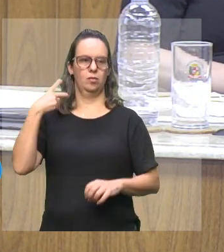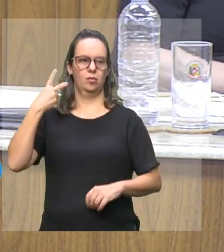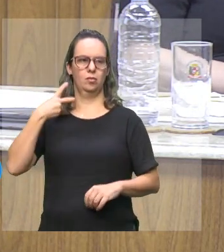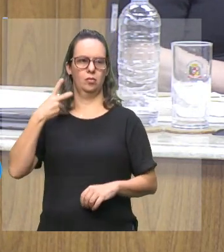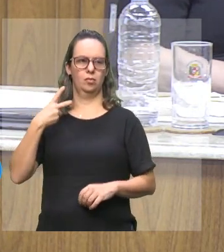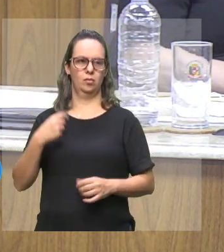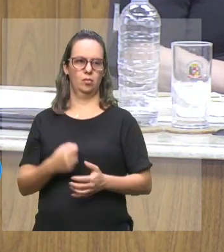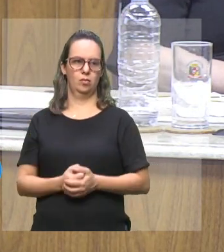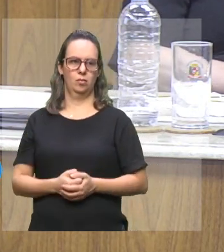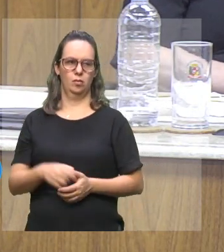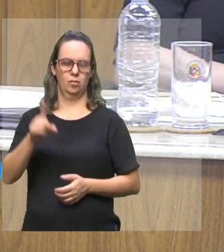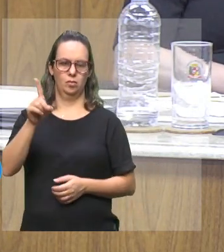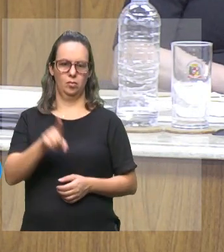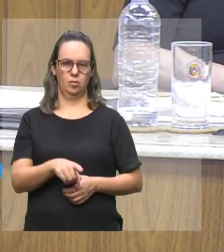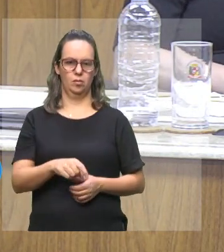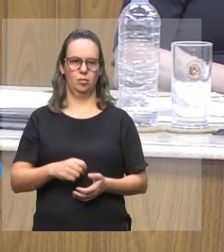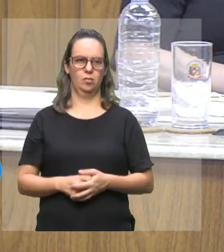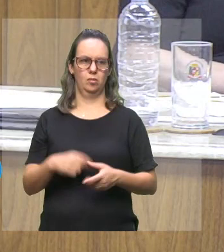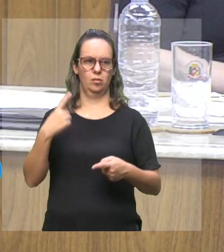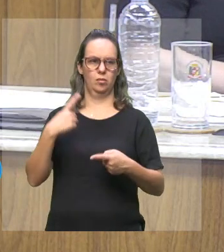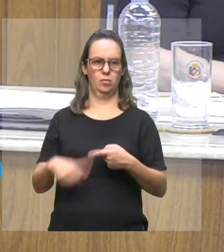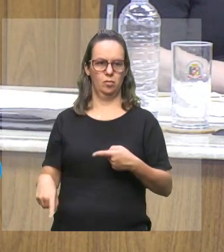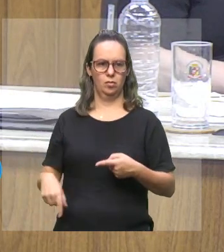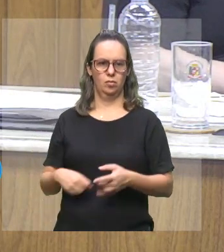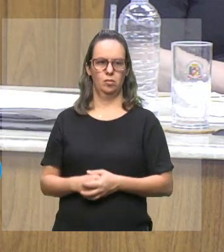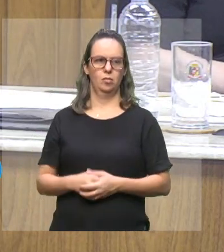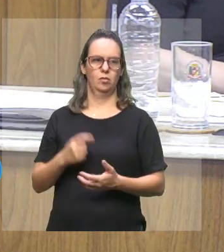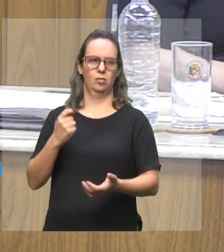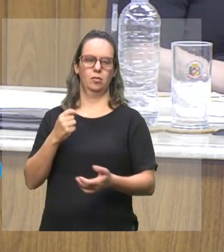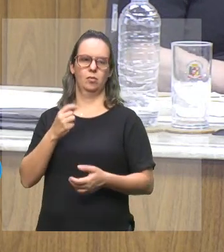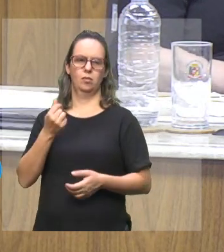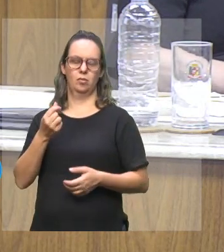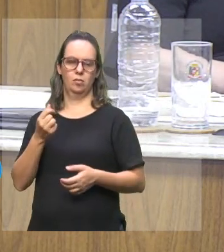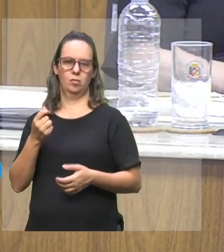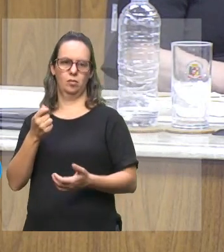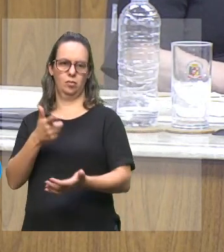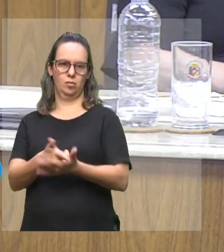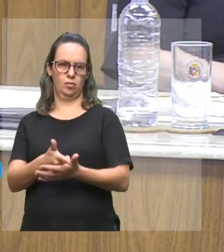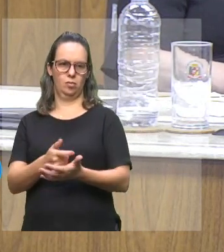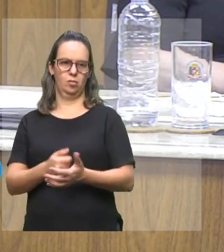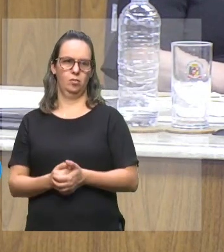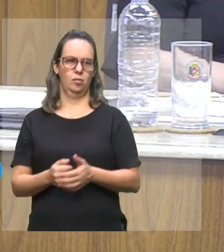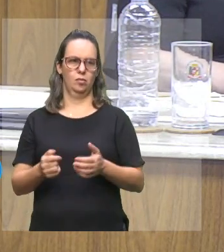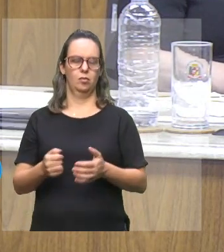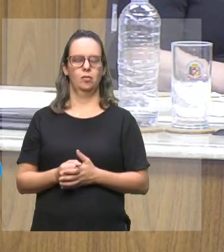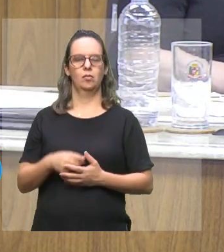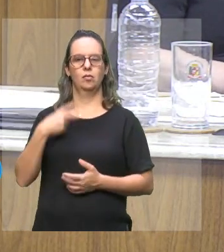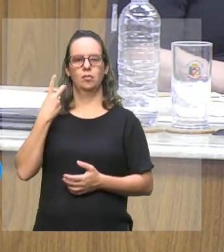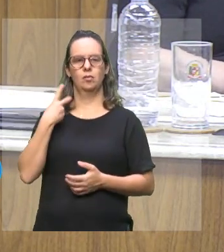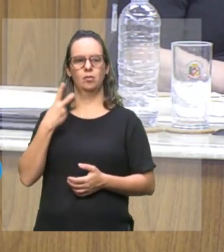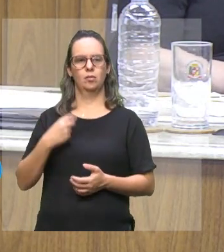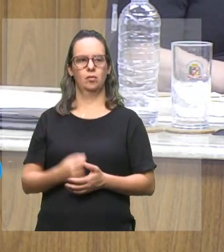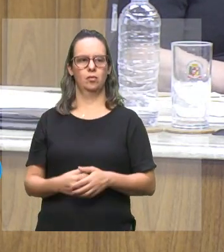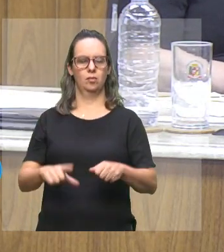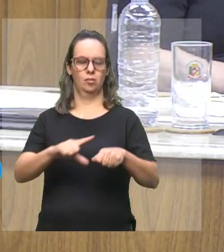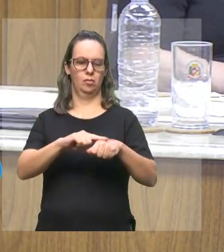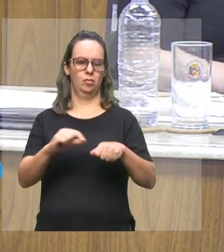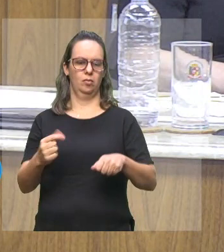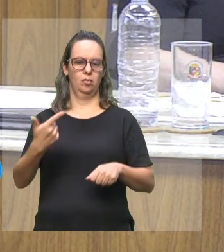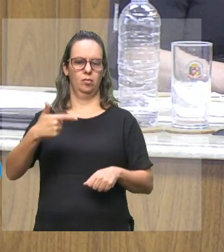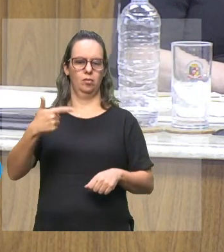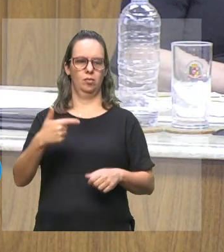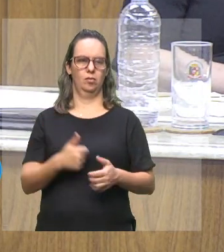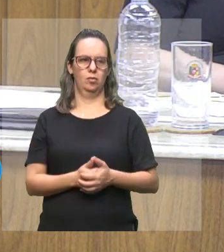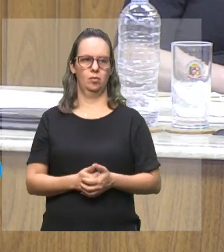É vedado o pagamento a qualquer título a vereador. Artigo 2º, o vereador, no caso